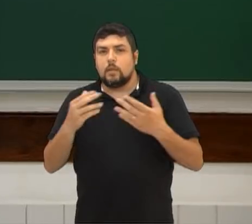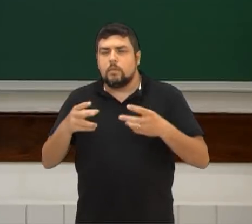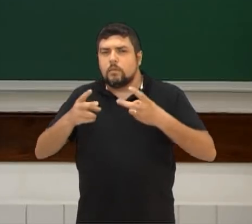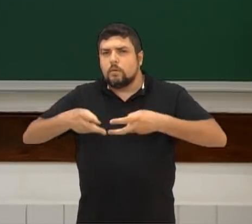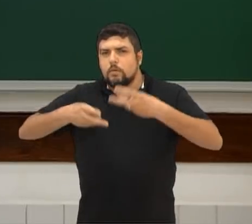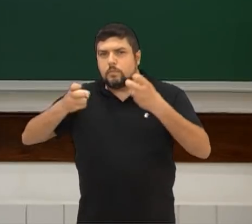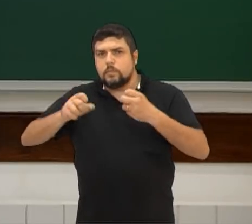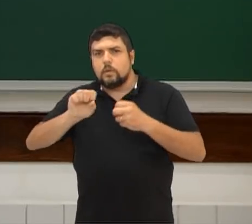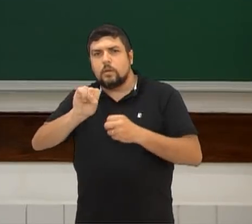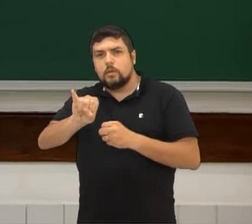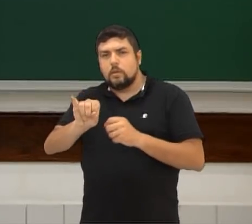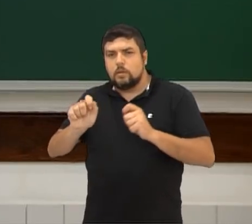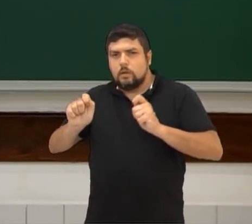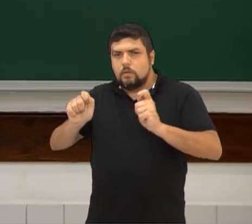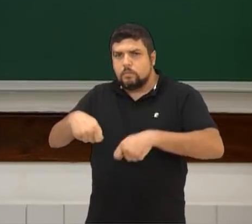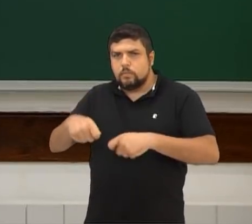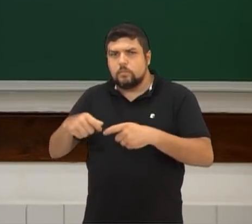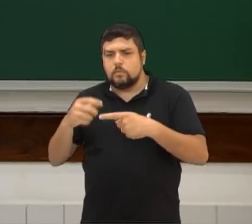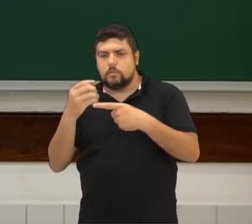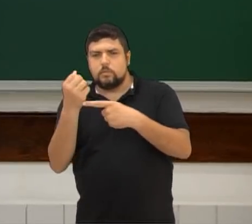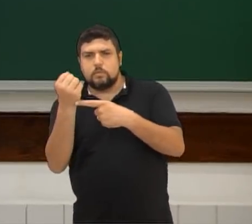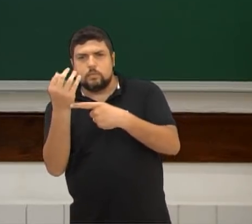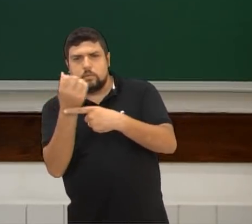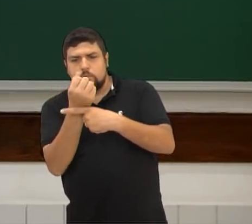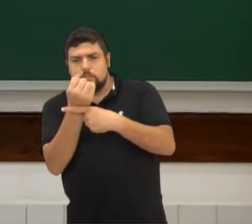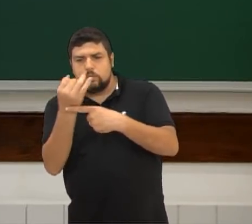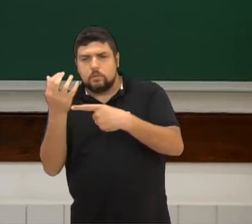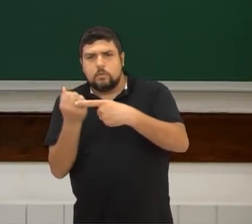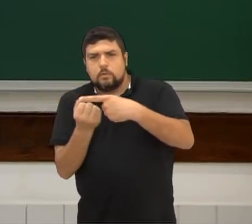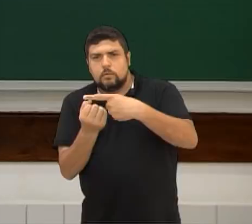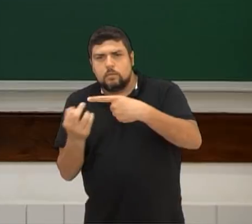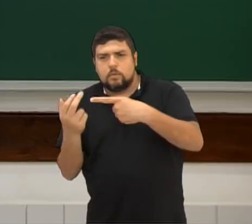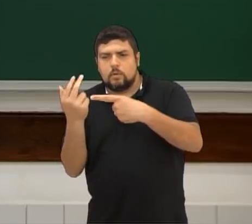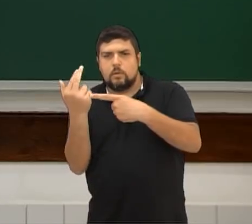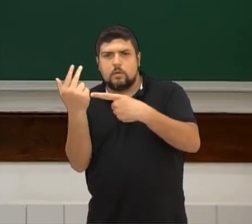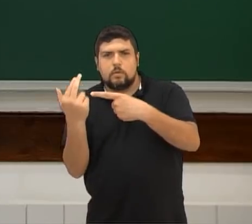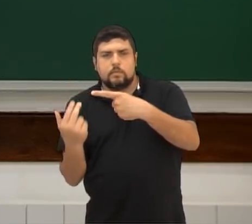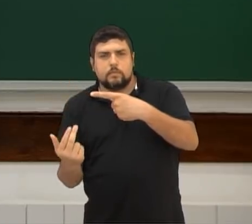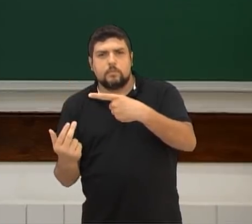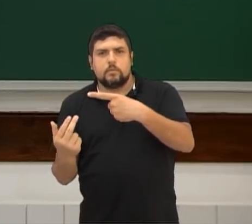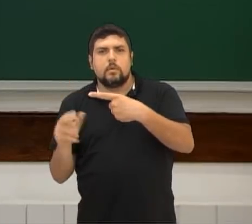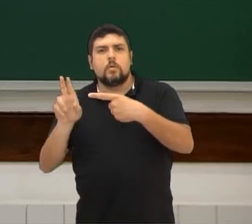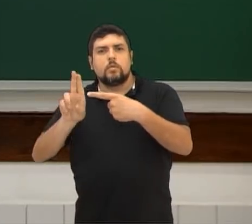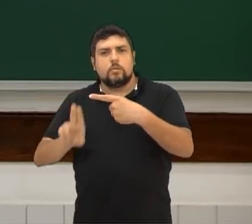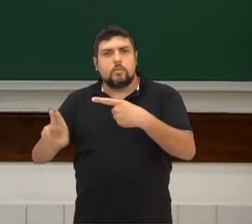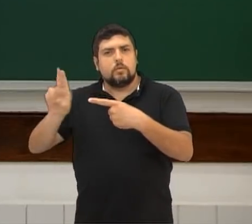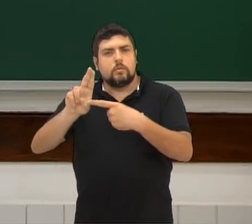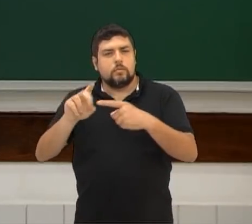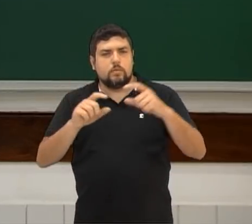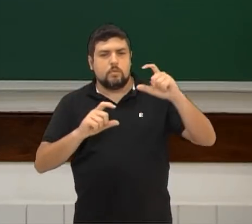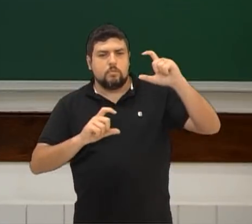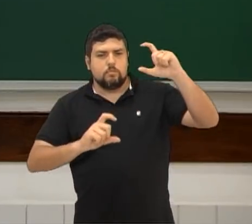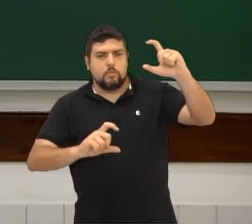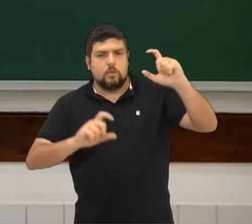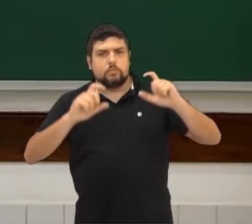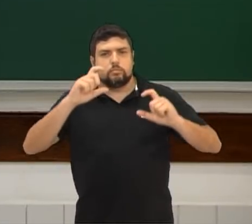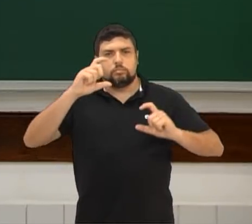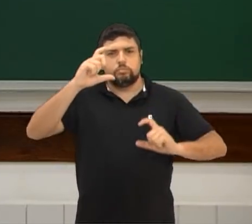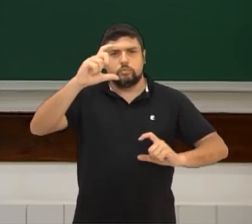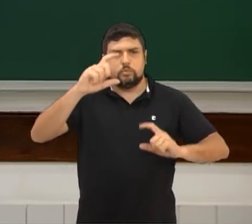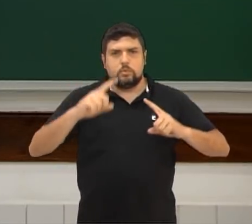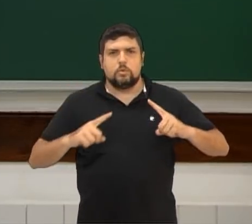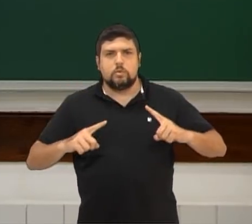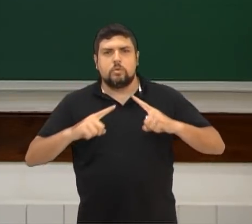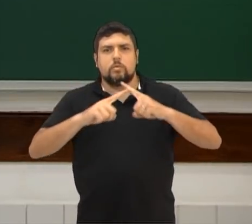são equivalentes de um lado e do outro, fazendo a multiplicação através do x, da